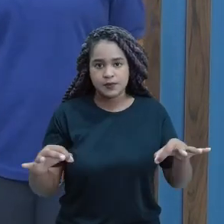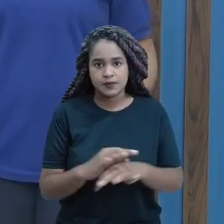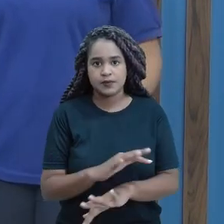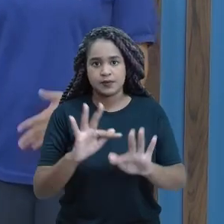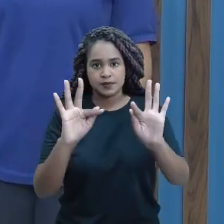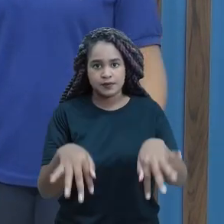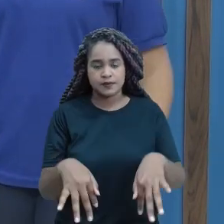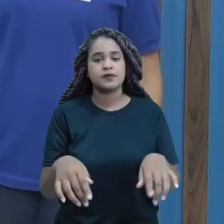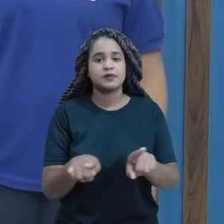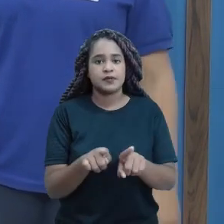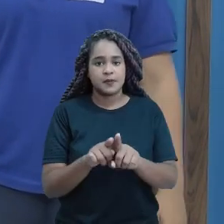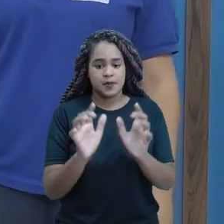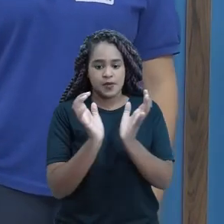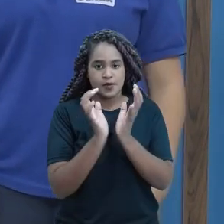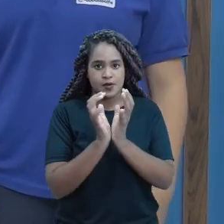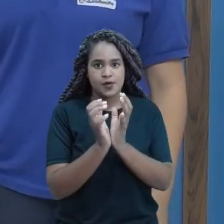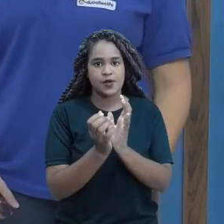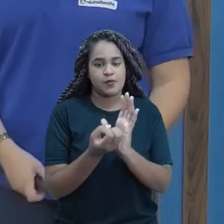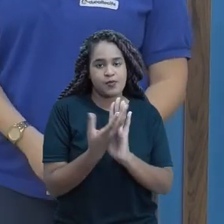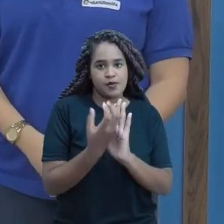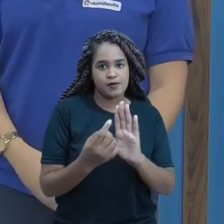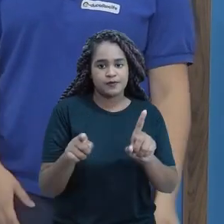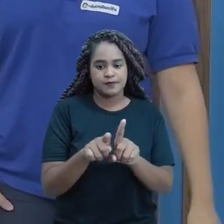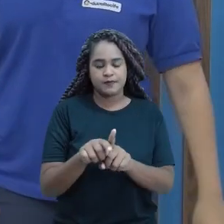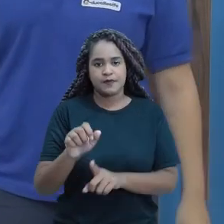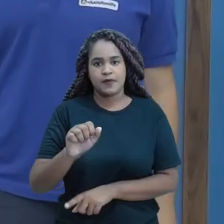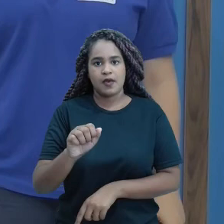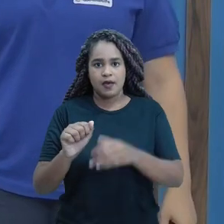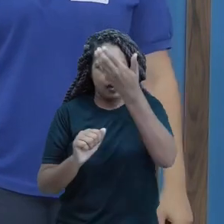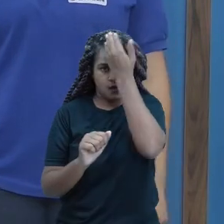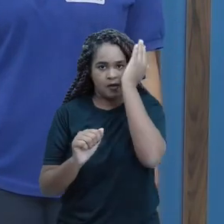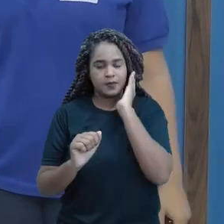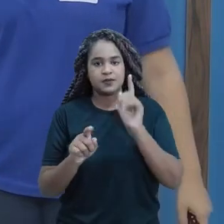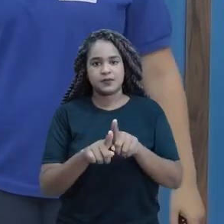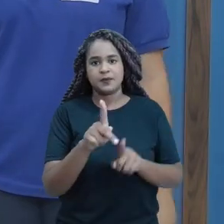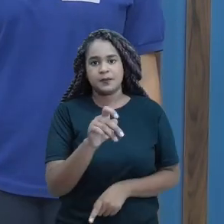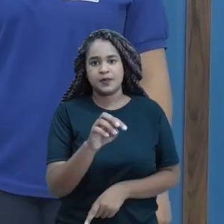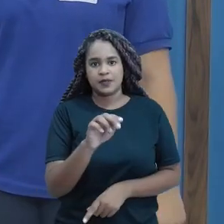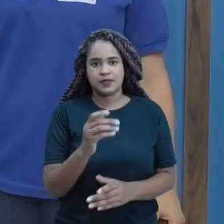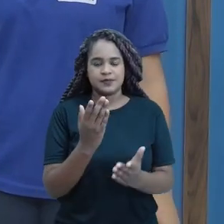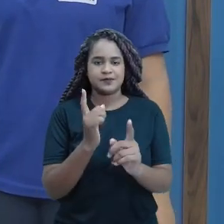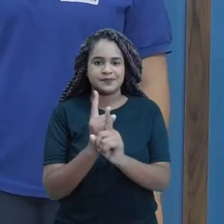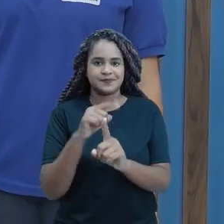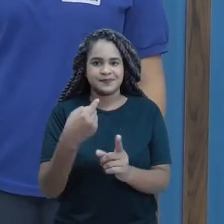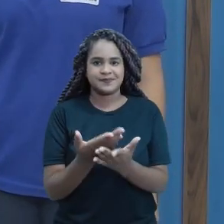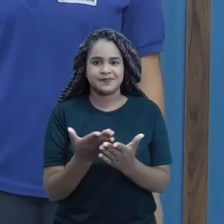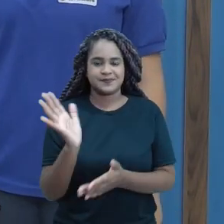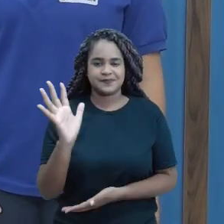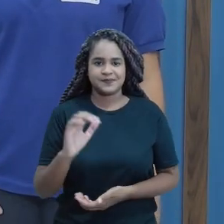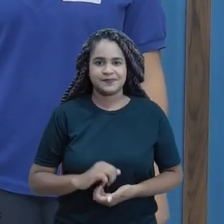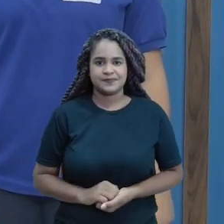agradecendo a produção, a Amandita e Pedro por me ajudar nessa aula. A gente se vê logo mais. Até mais. Tchau, tchau.